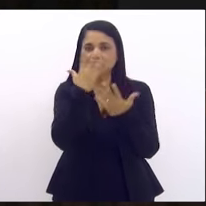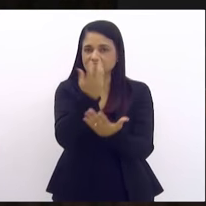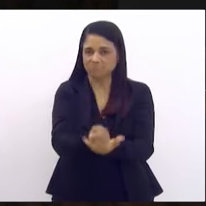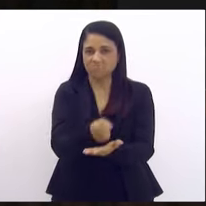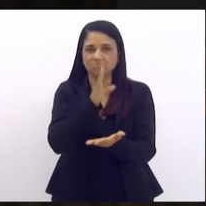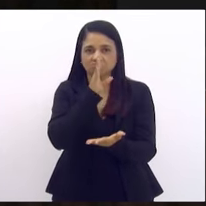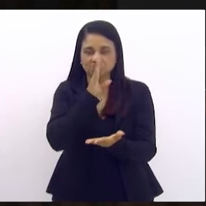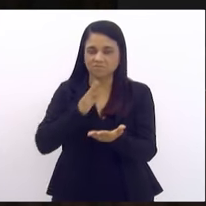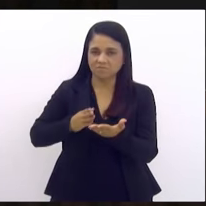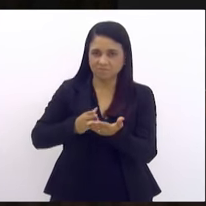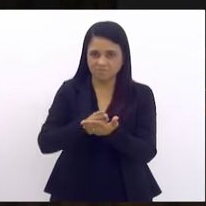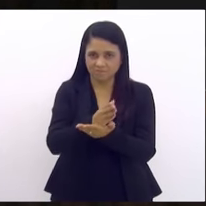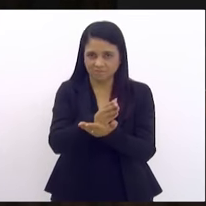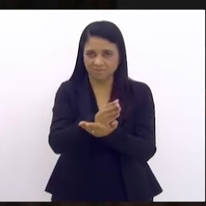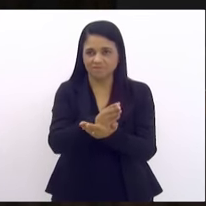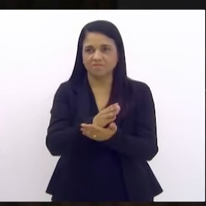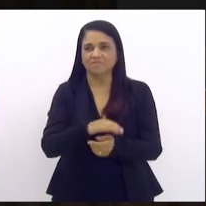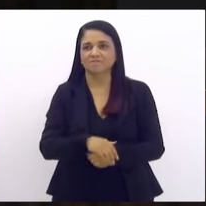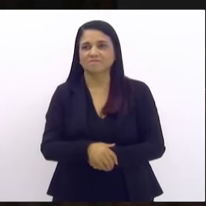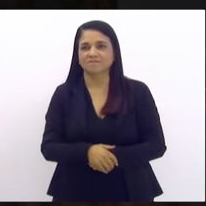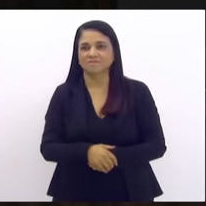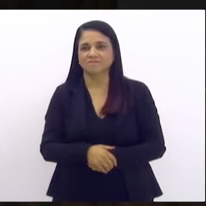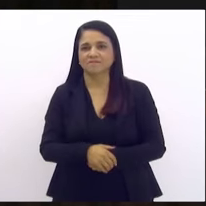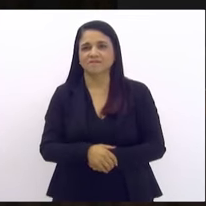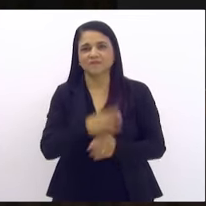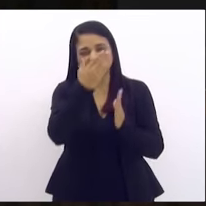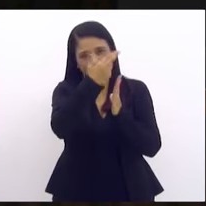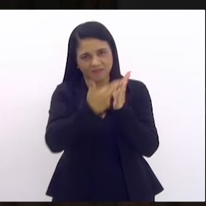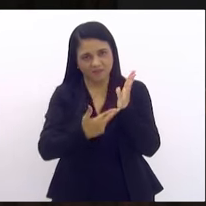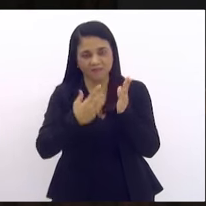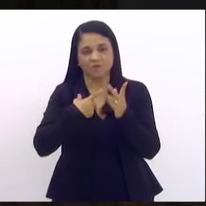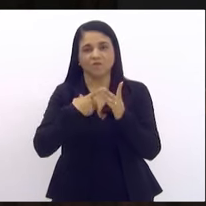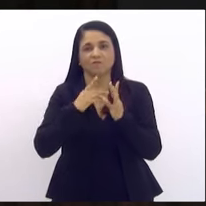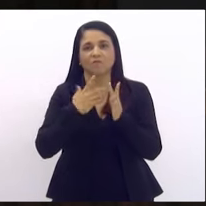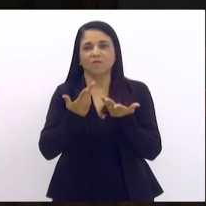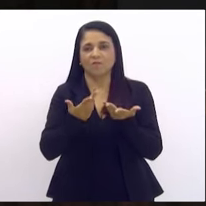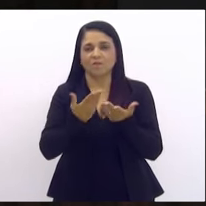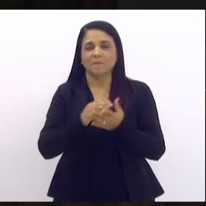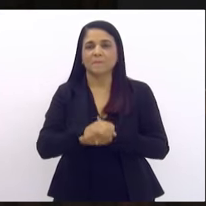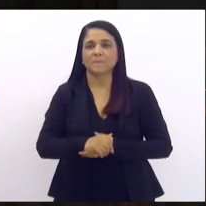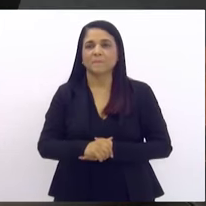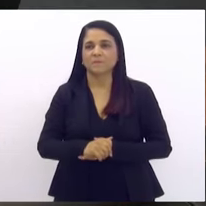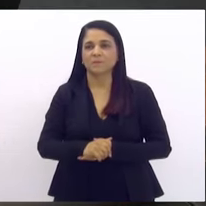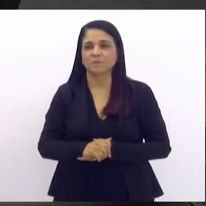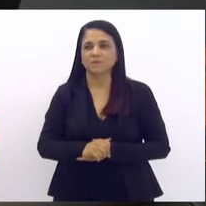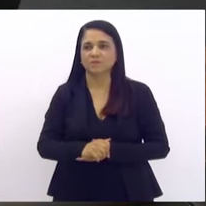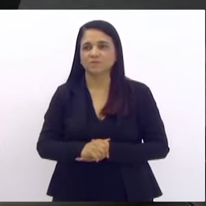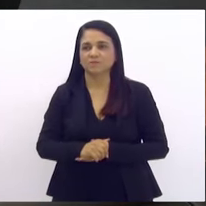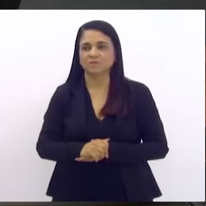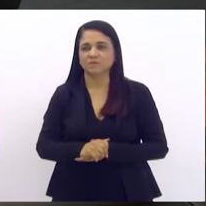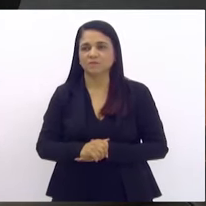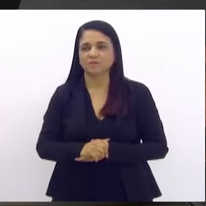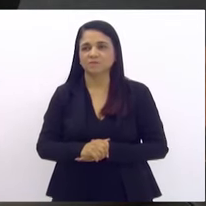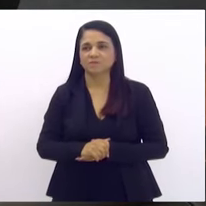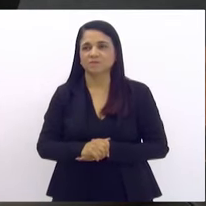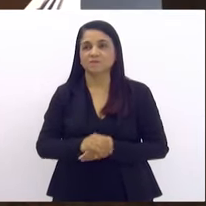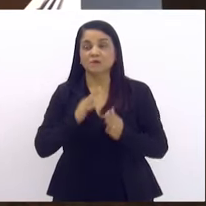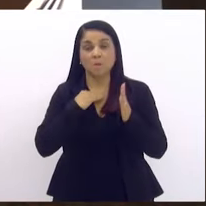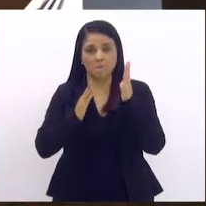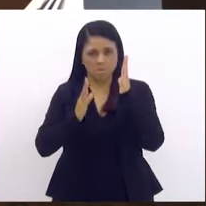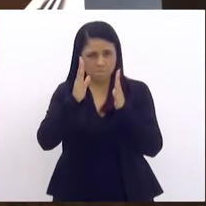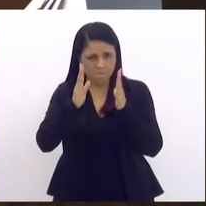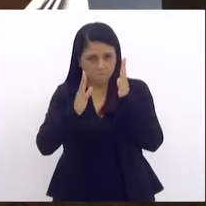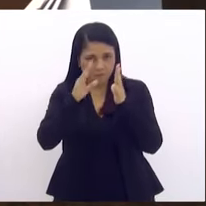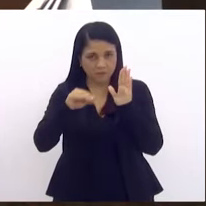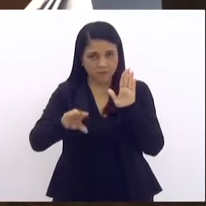permaneçam Como estão aprovado vai a redação final questão de ordem Presidente Sim foi dado prazo para as